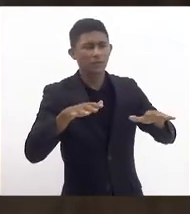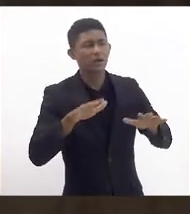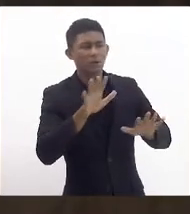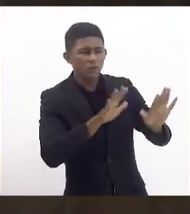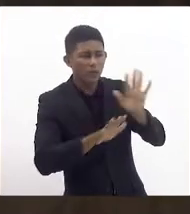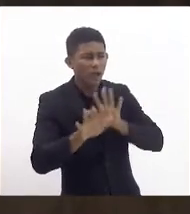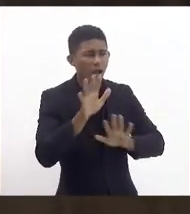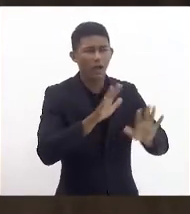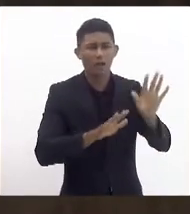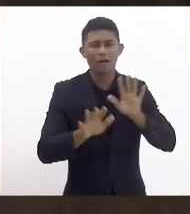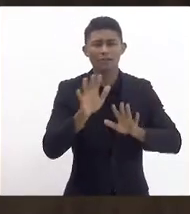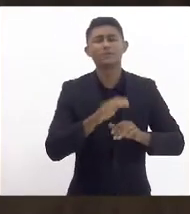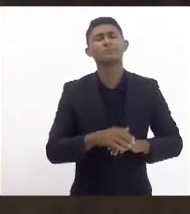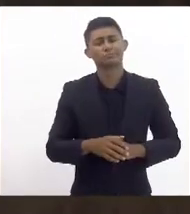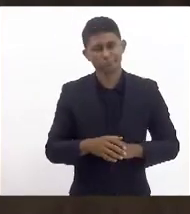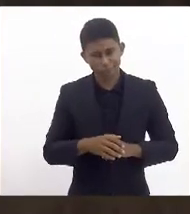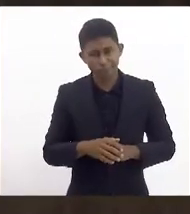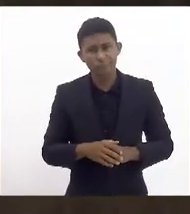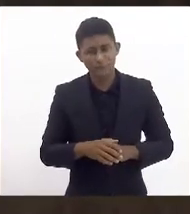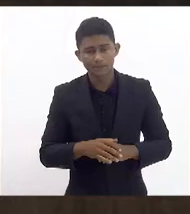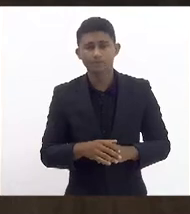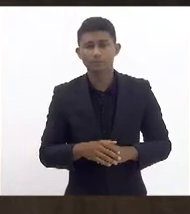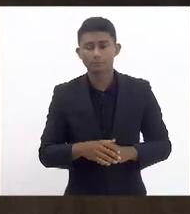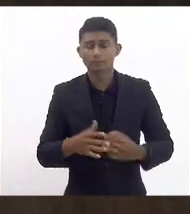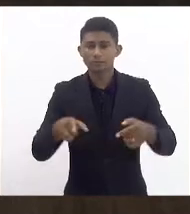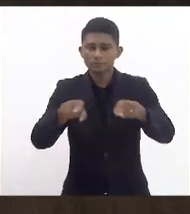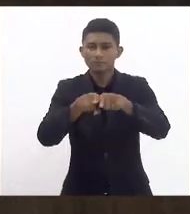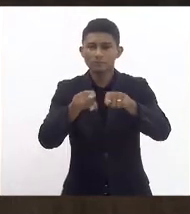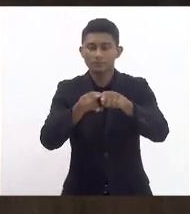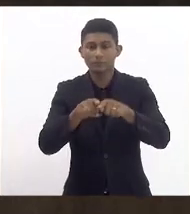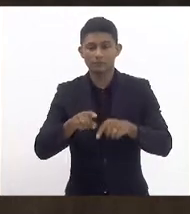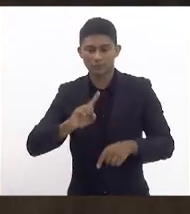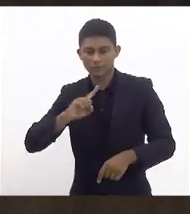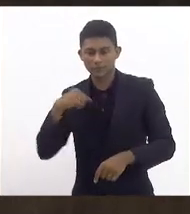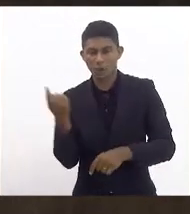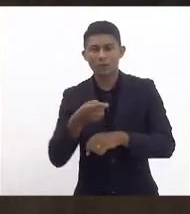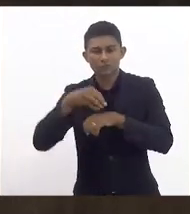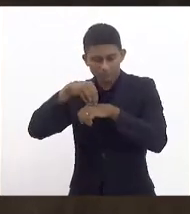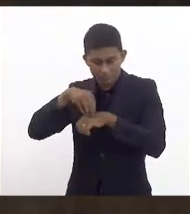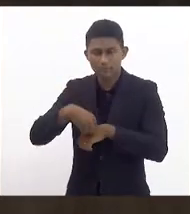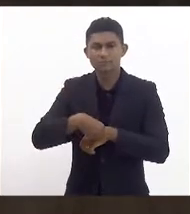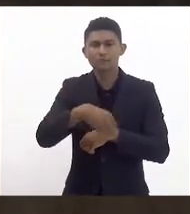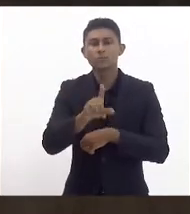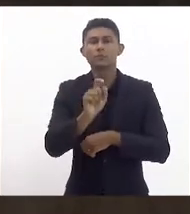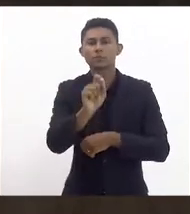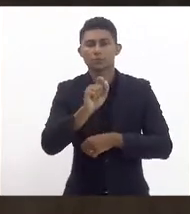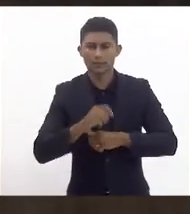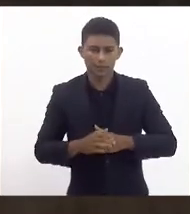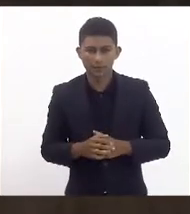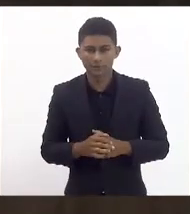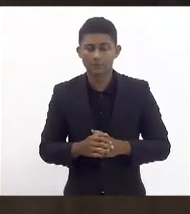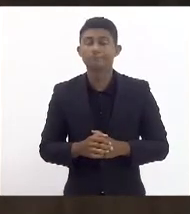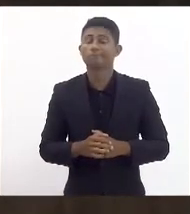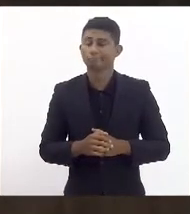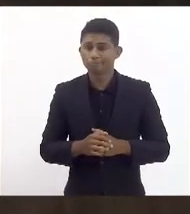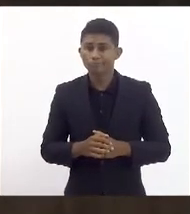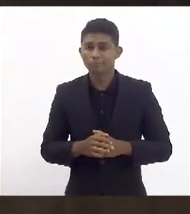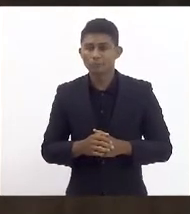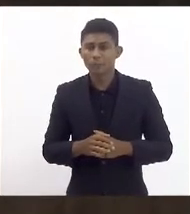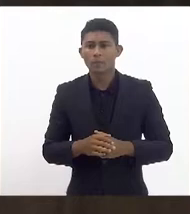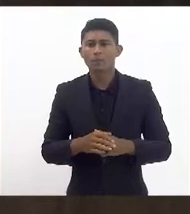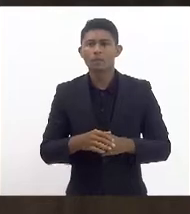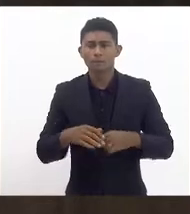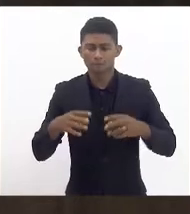É importante dizer também que sugerimos, senhor presidente, um olhar sobre o aspecto do